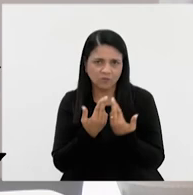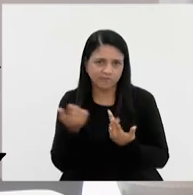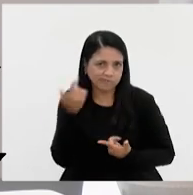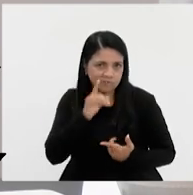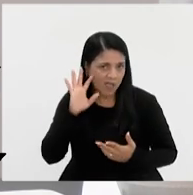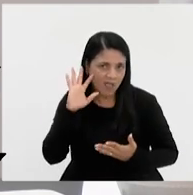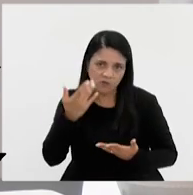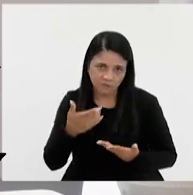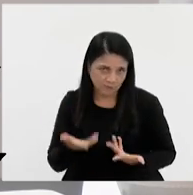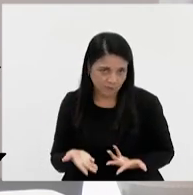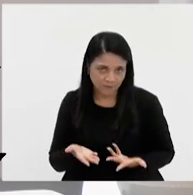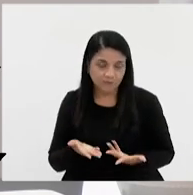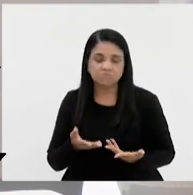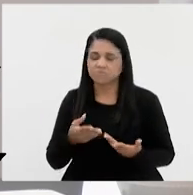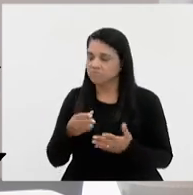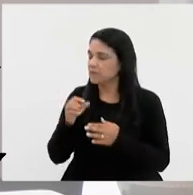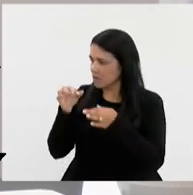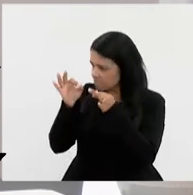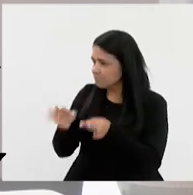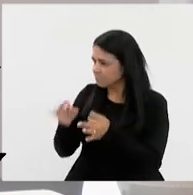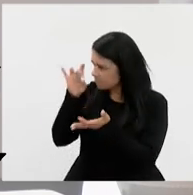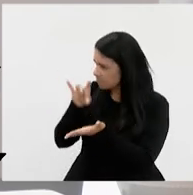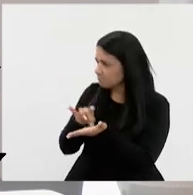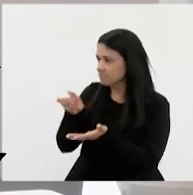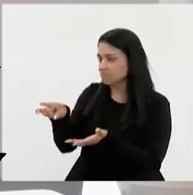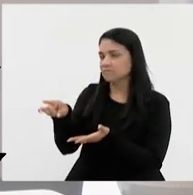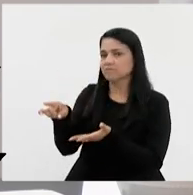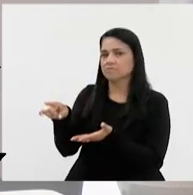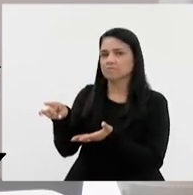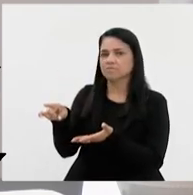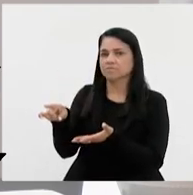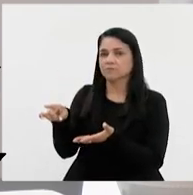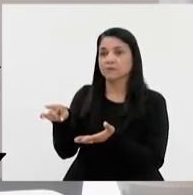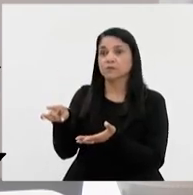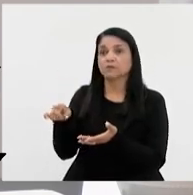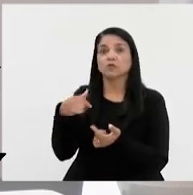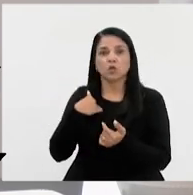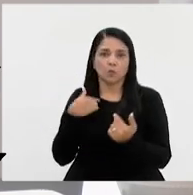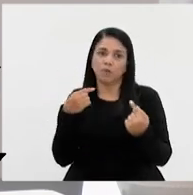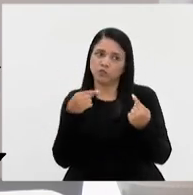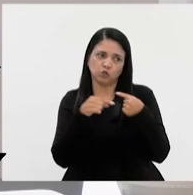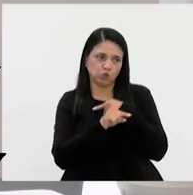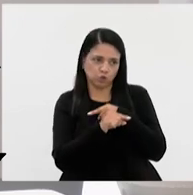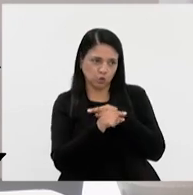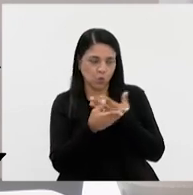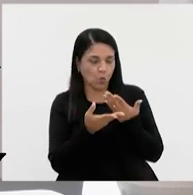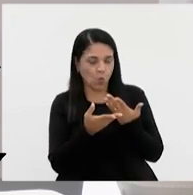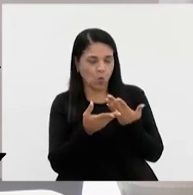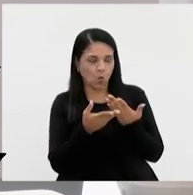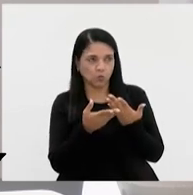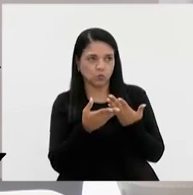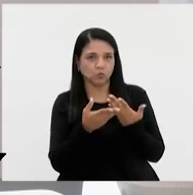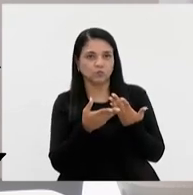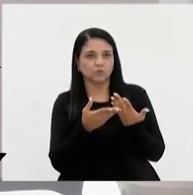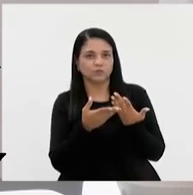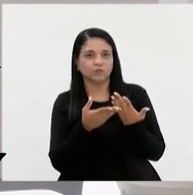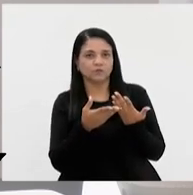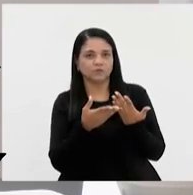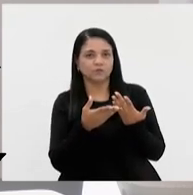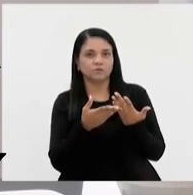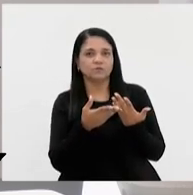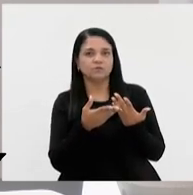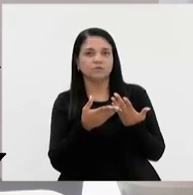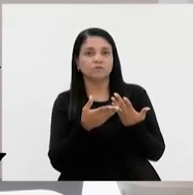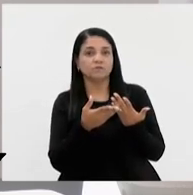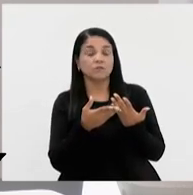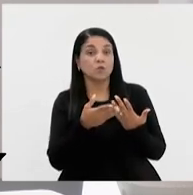entende? Mas é legítimo que Vossa Excelência traz a colação, como também, embora discorde, também não refuta